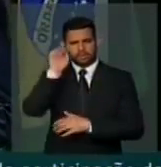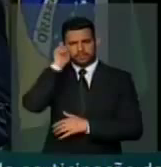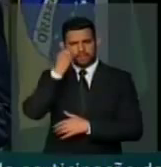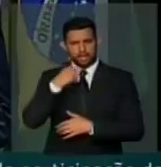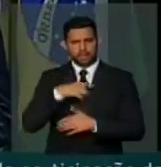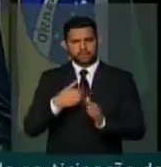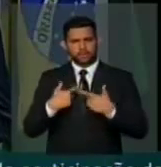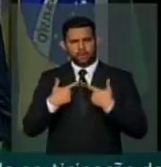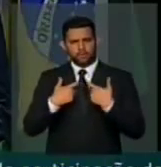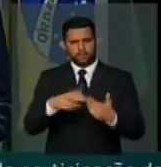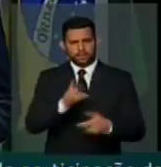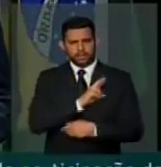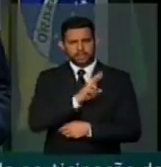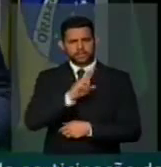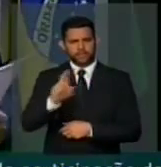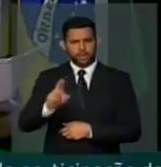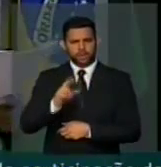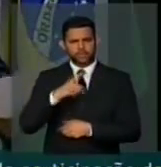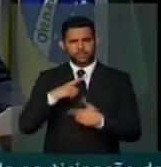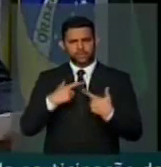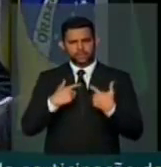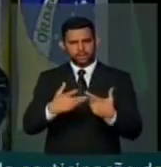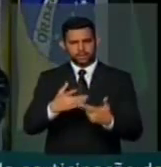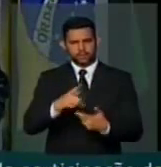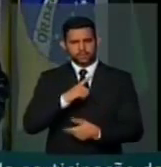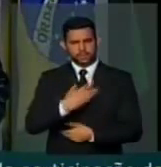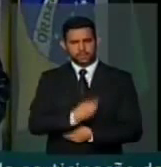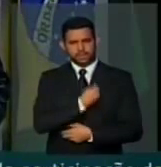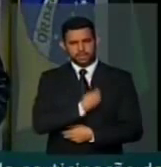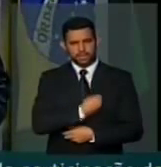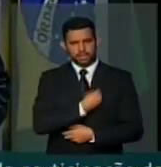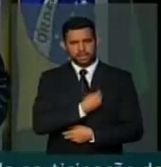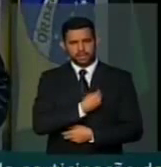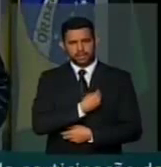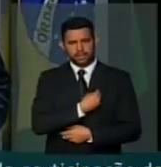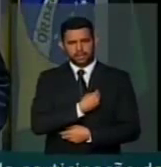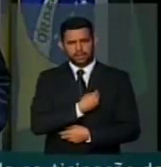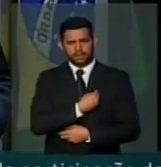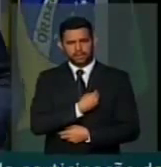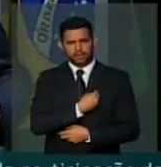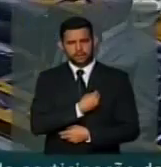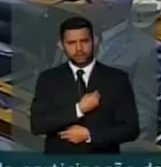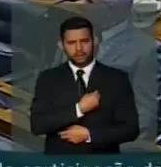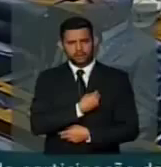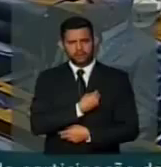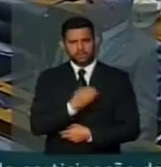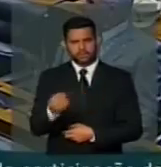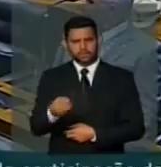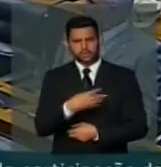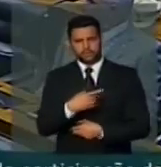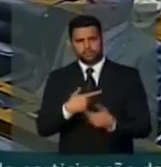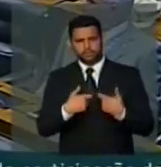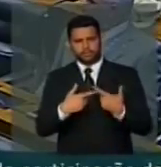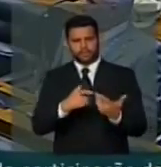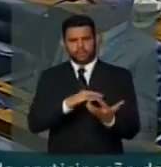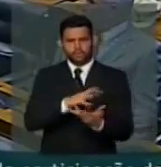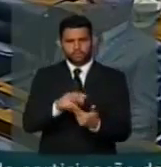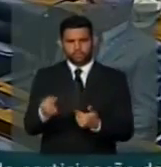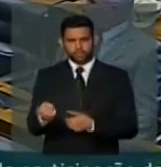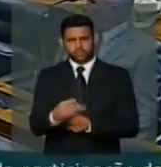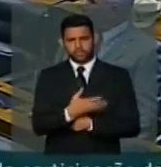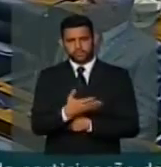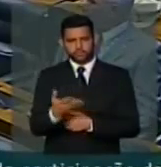conflitos religiosos, conflito entre os que têm e os que não têm, né? E os novos conflitos do mundo